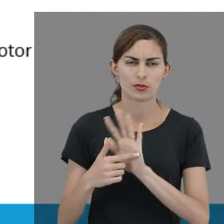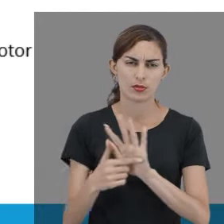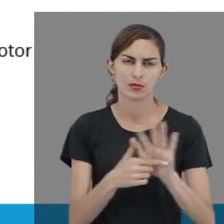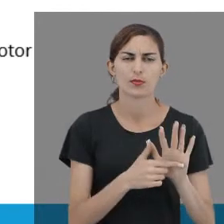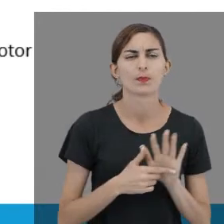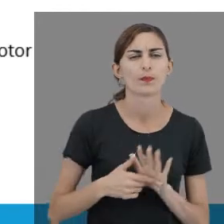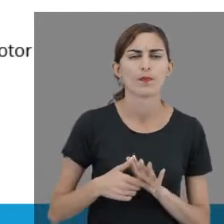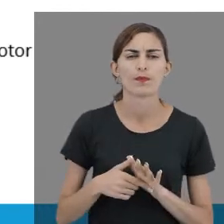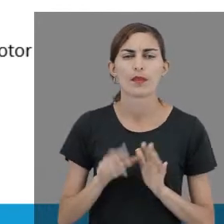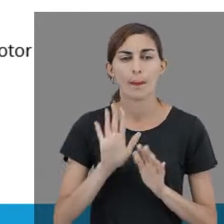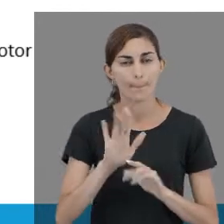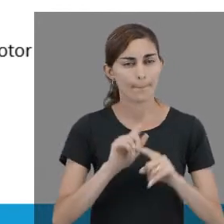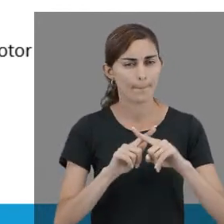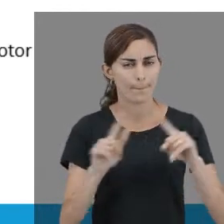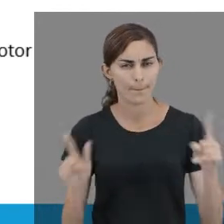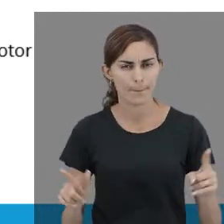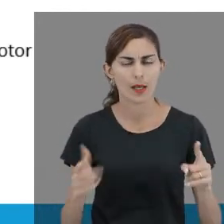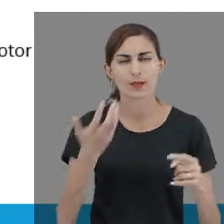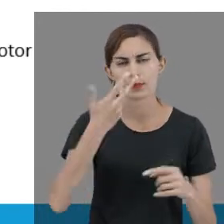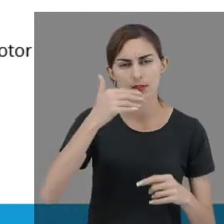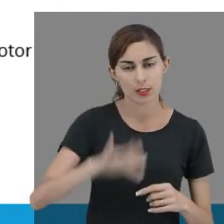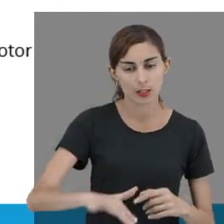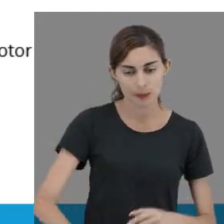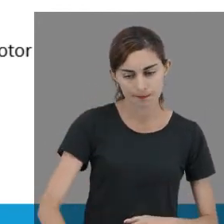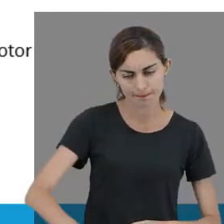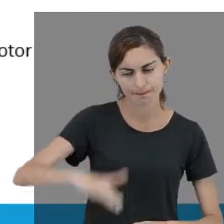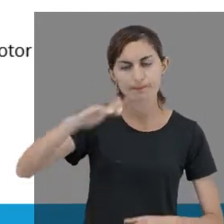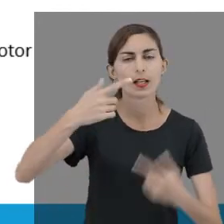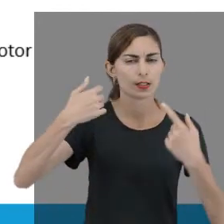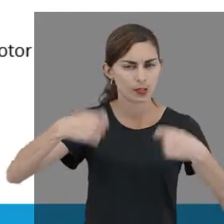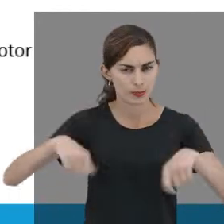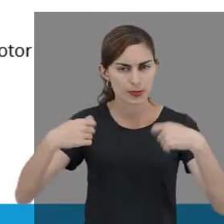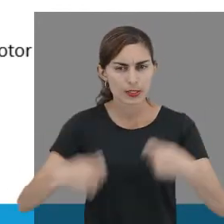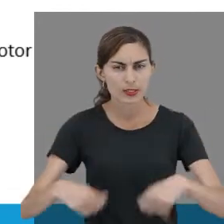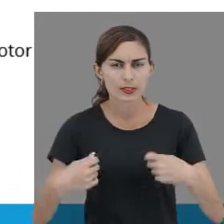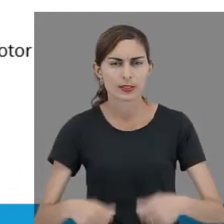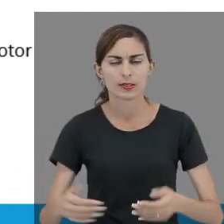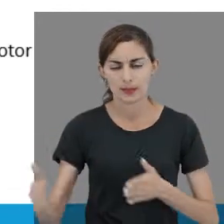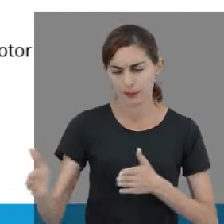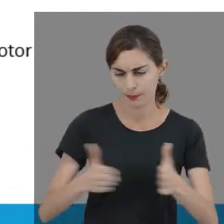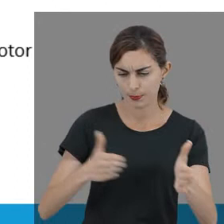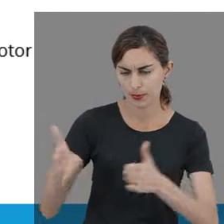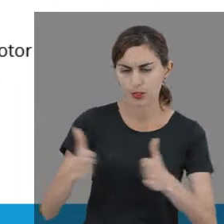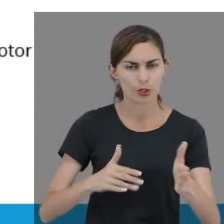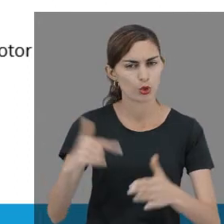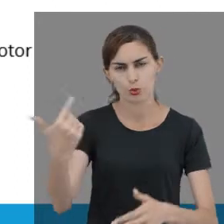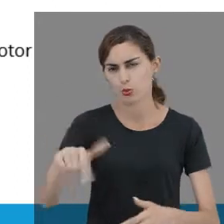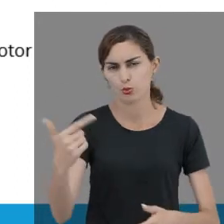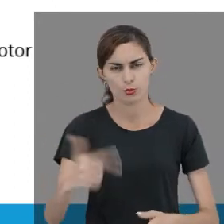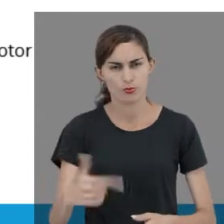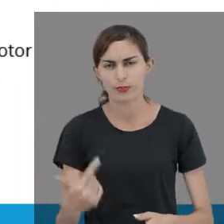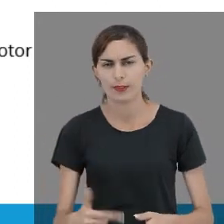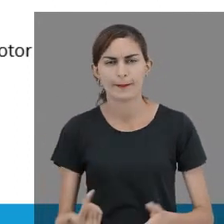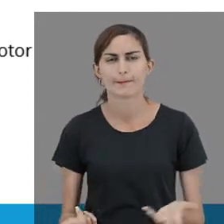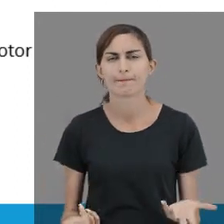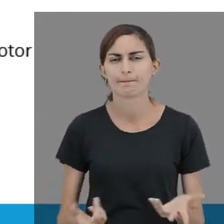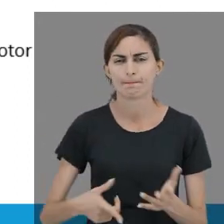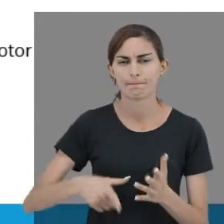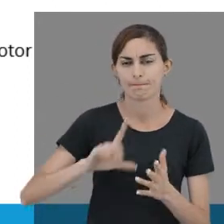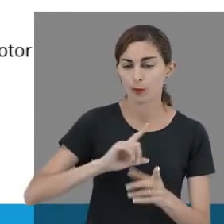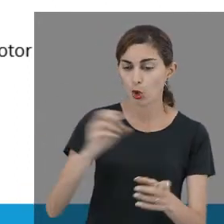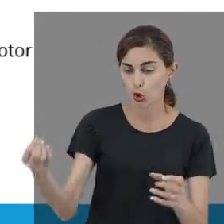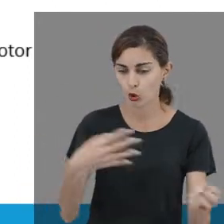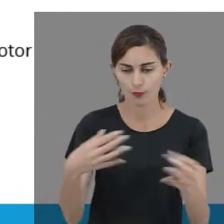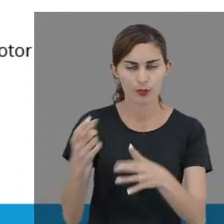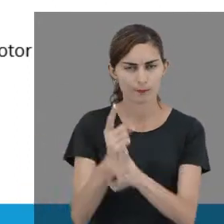apresentei aqui nessa exposição. Mas as crianças estão crescendo, nós temos crianças expostas naquele período que não